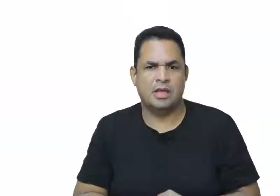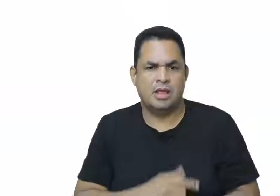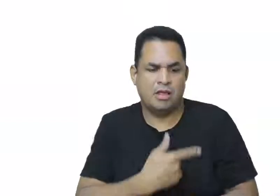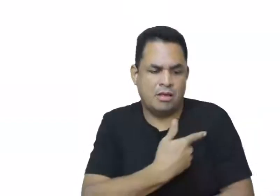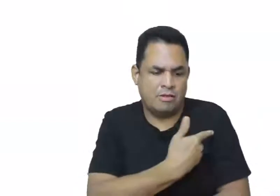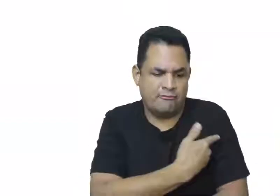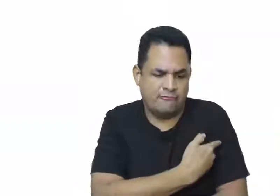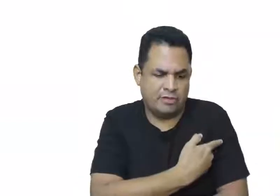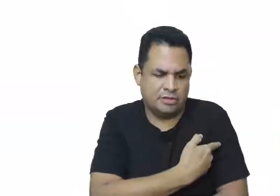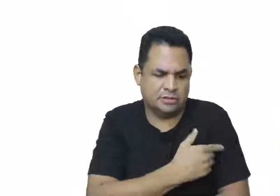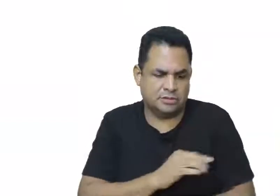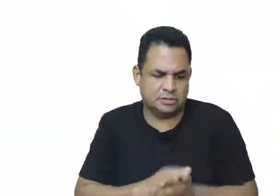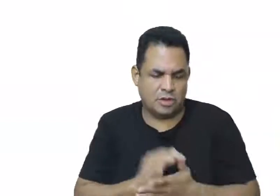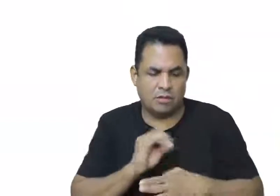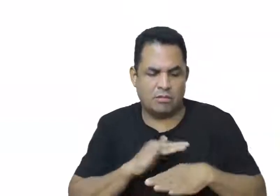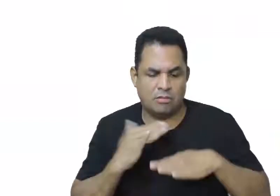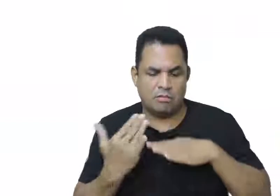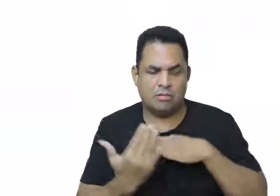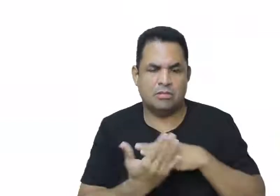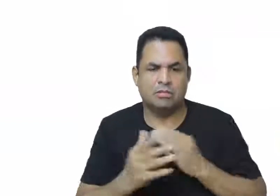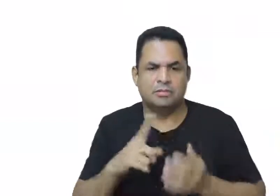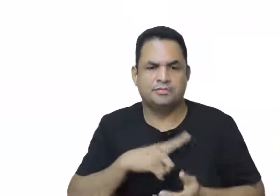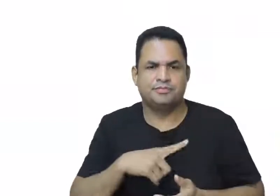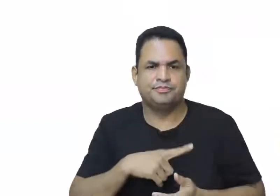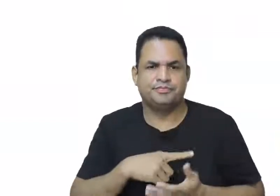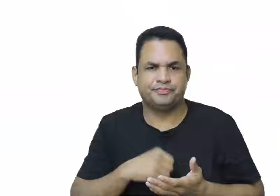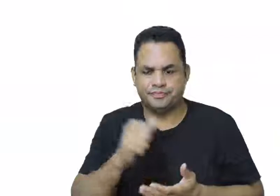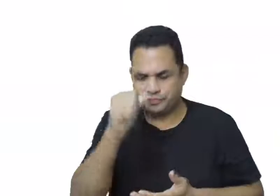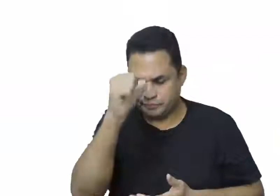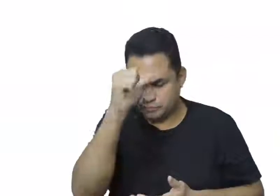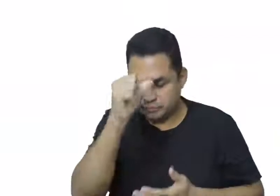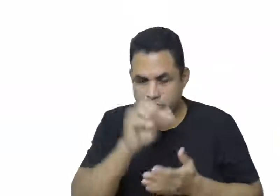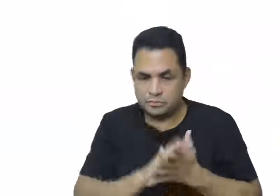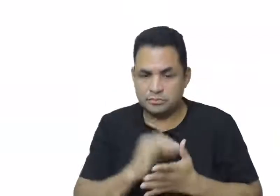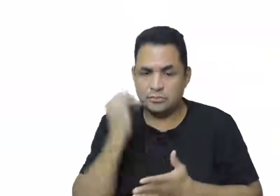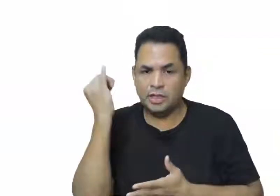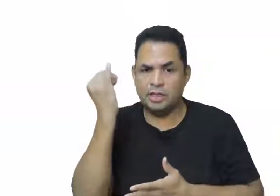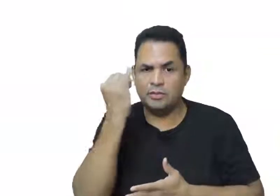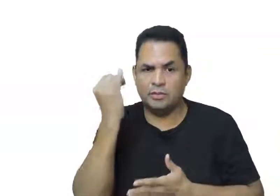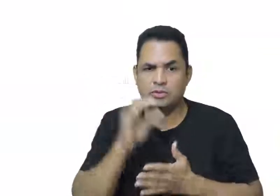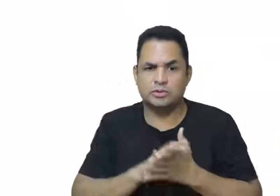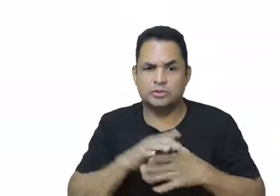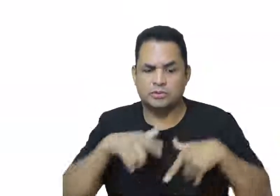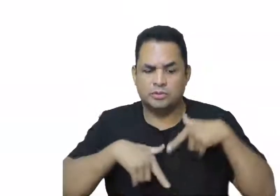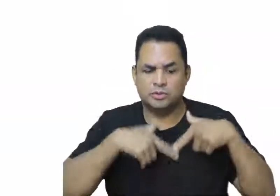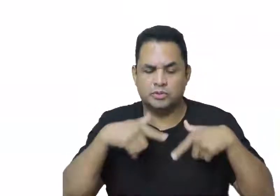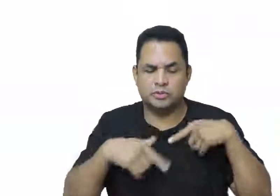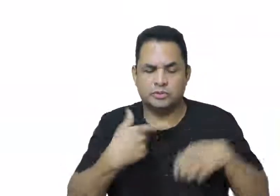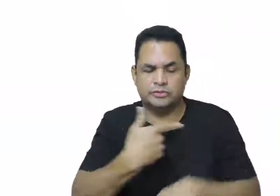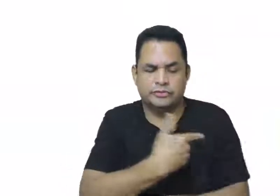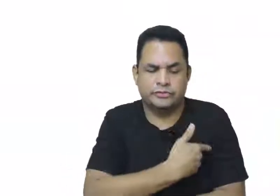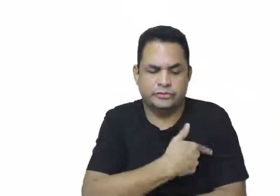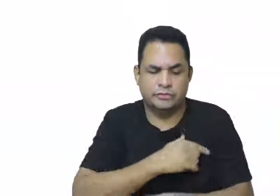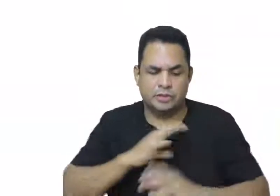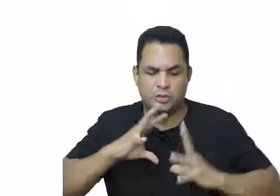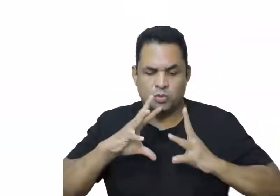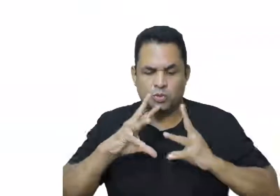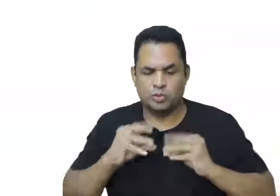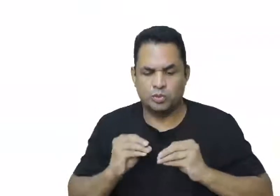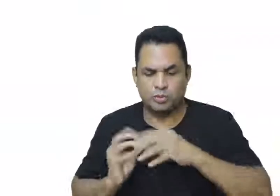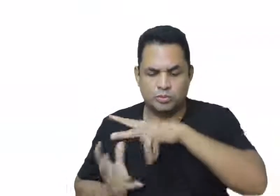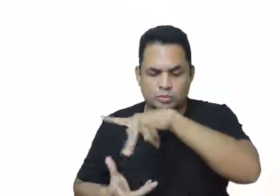vacinas, com a pandemia que nós estamos tendo, e a Índia é um grande destaque em produções de vacina para o mundo.